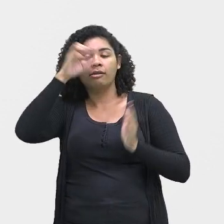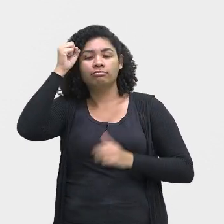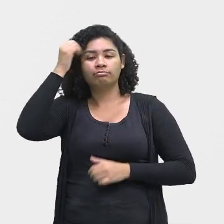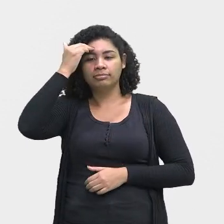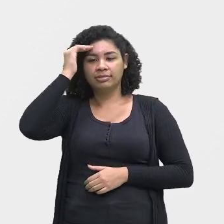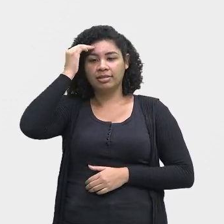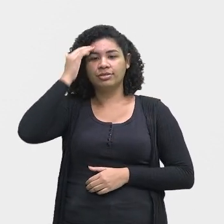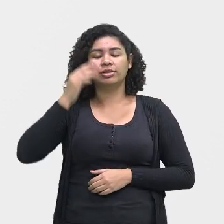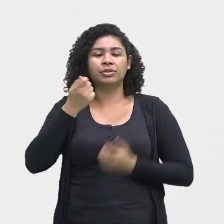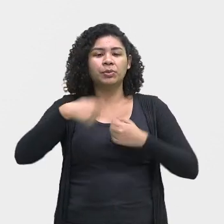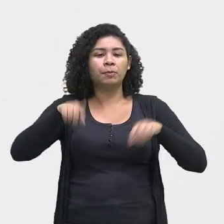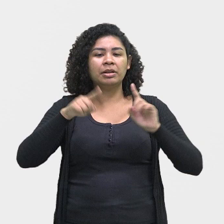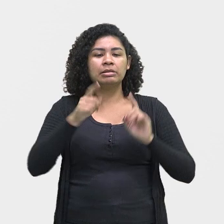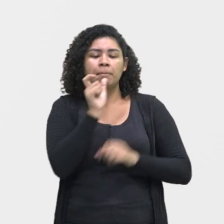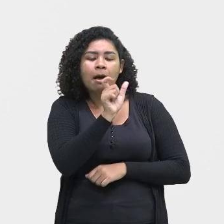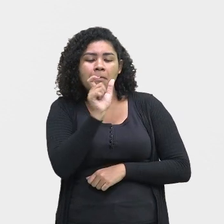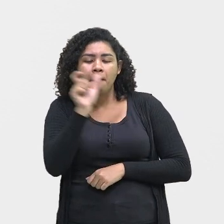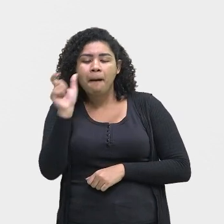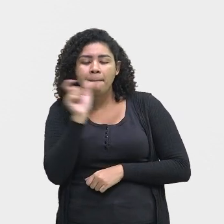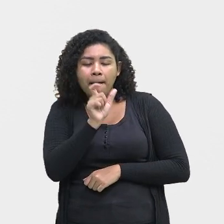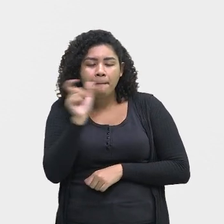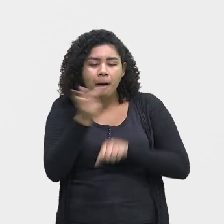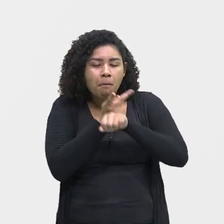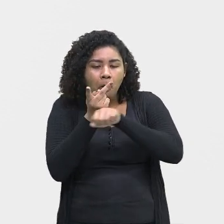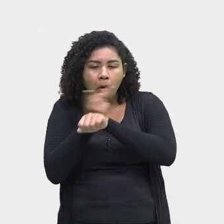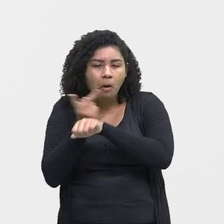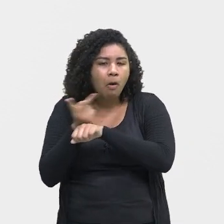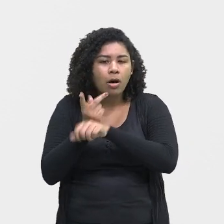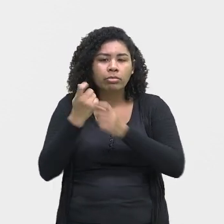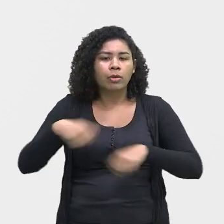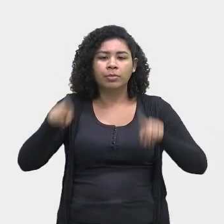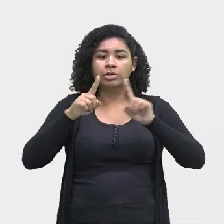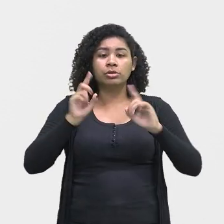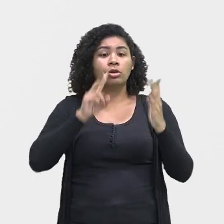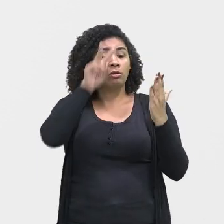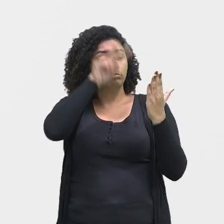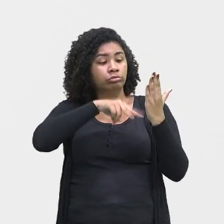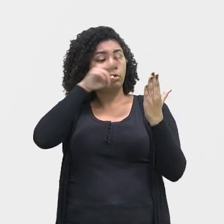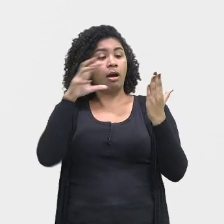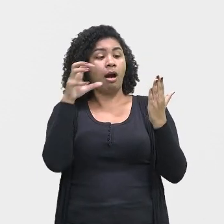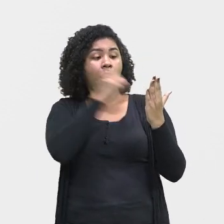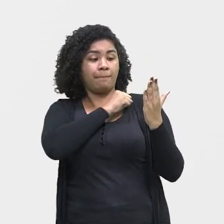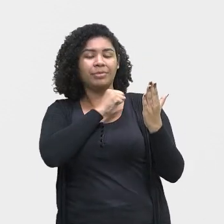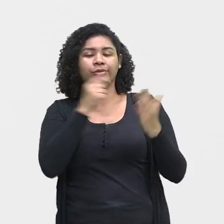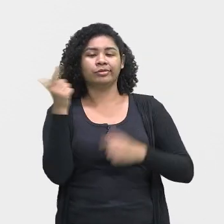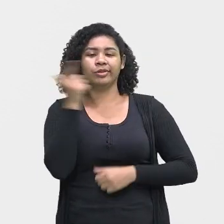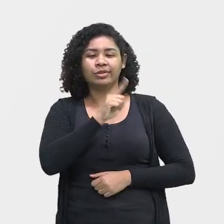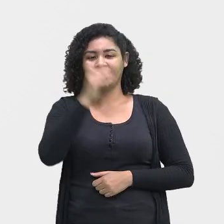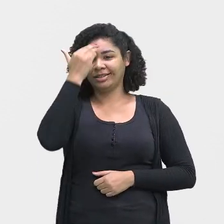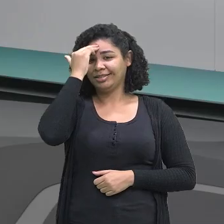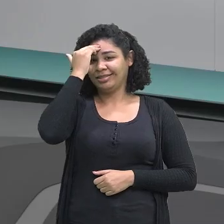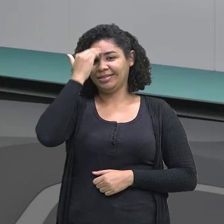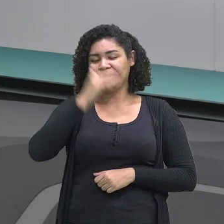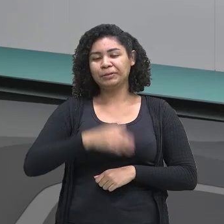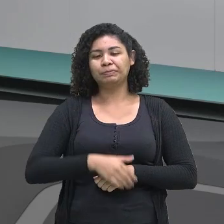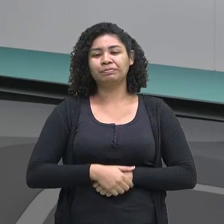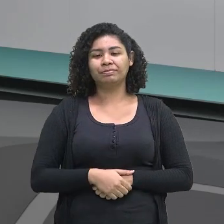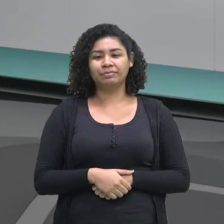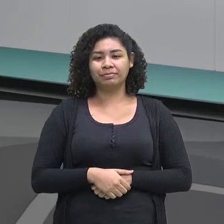palavra. Consiste em uma rápida visualização do texto em busca de informações